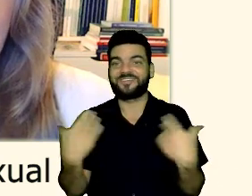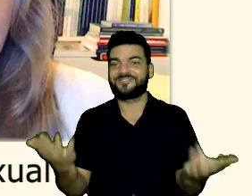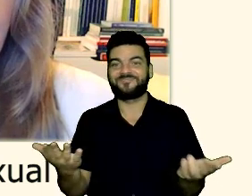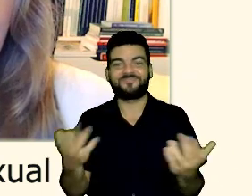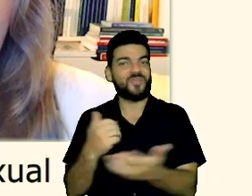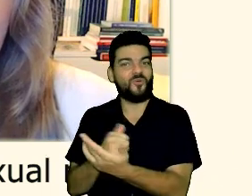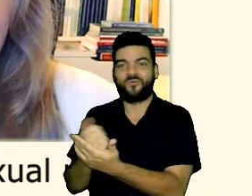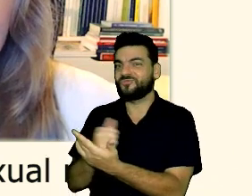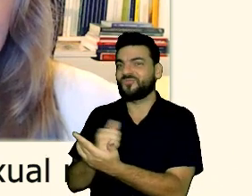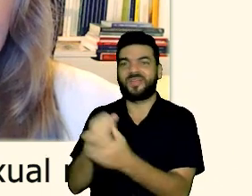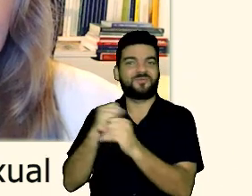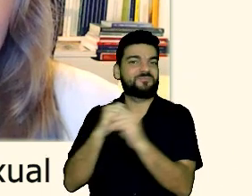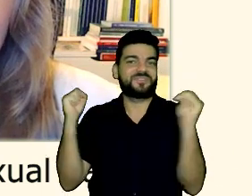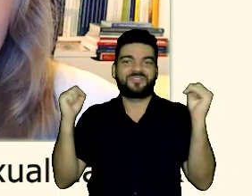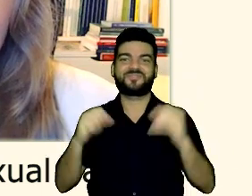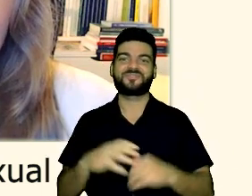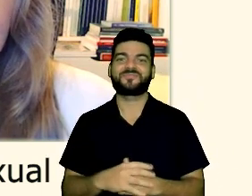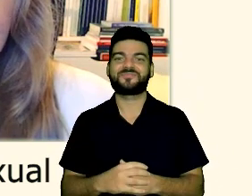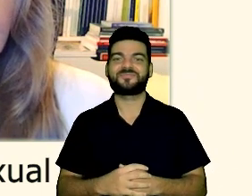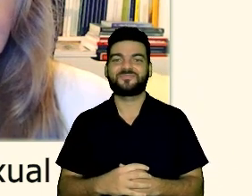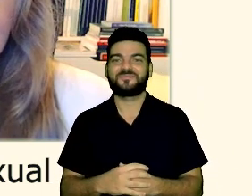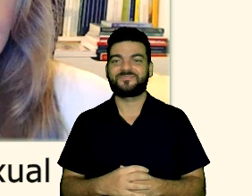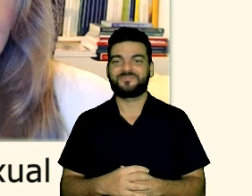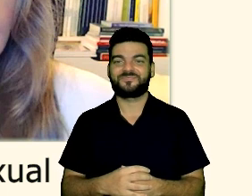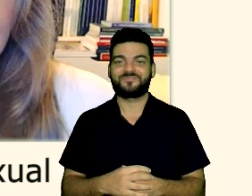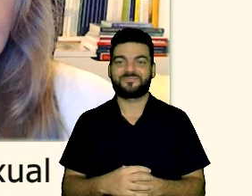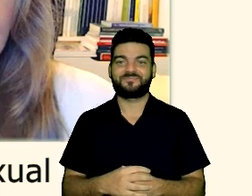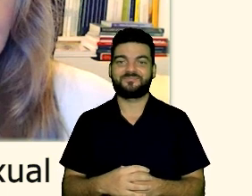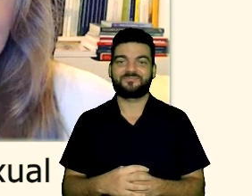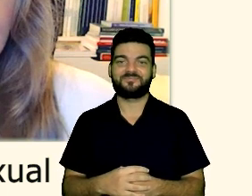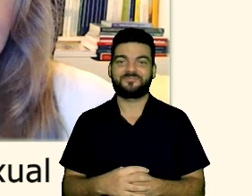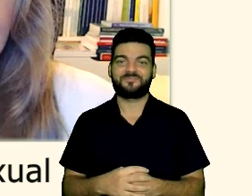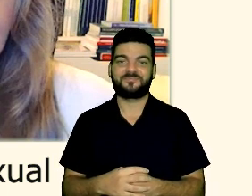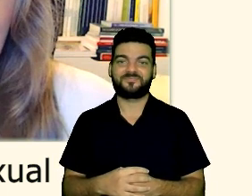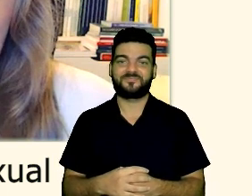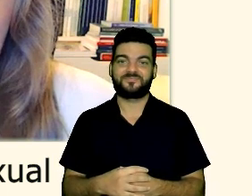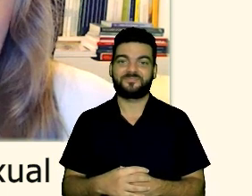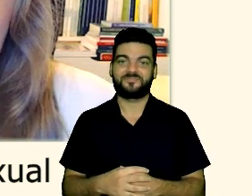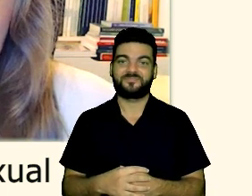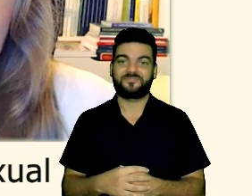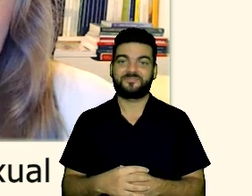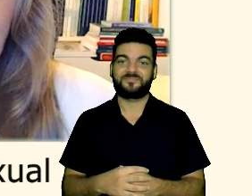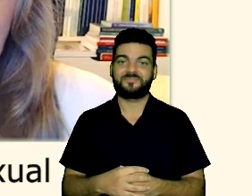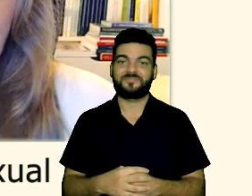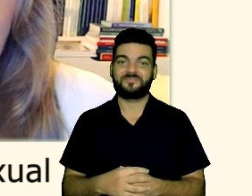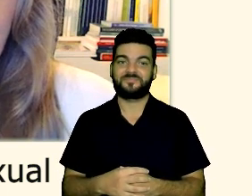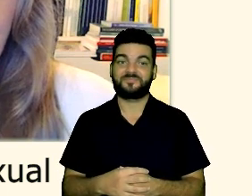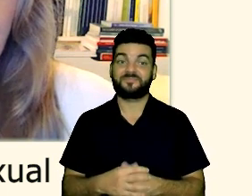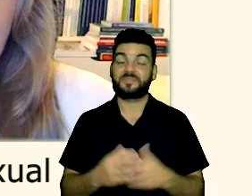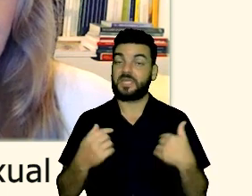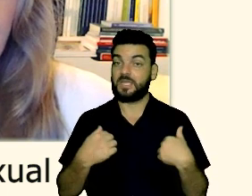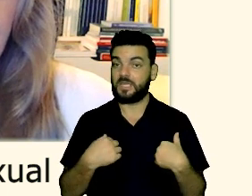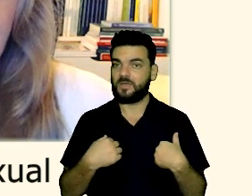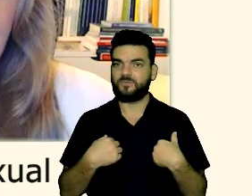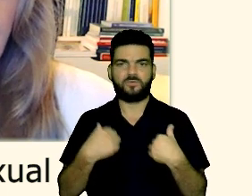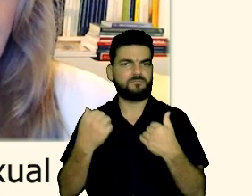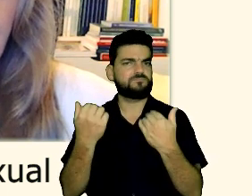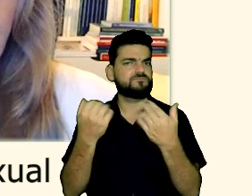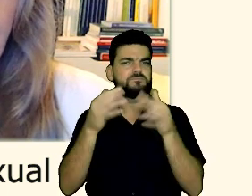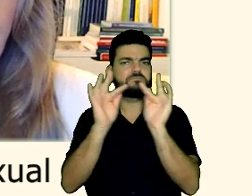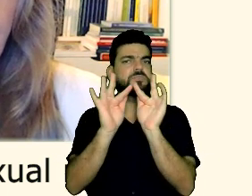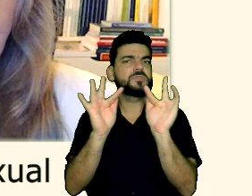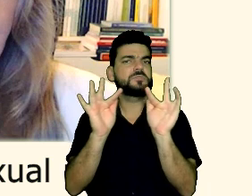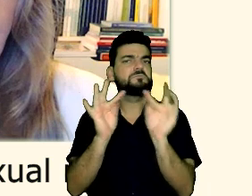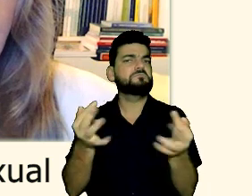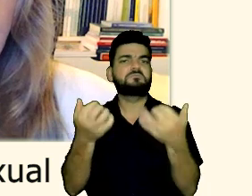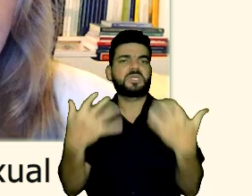Bom, eu vou fazer brevíssimas considerações iniciais, porque o que nós queremos aqui hoje é ouvir as nossas palestrantes